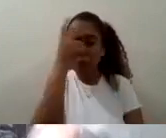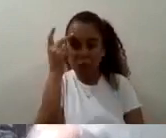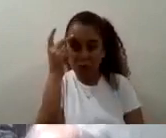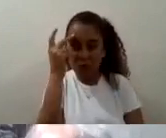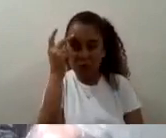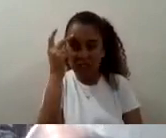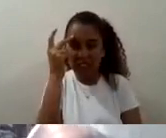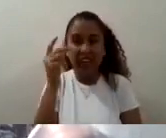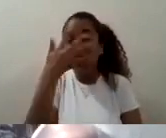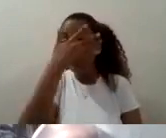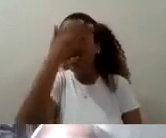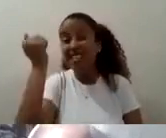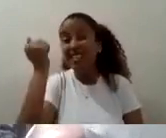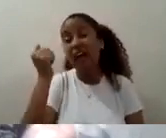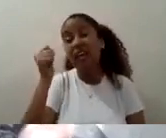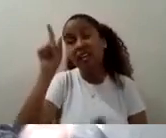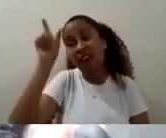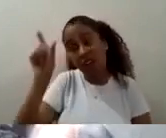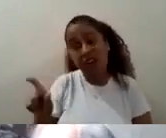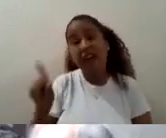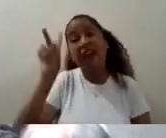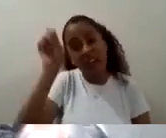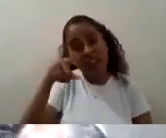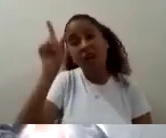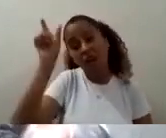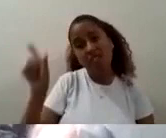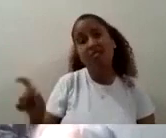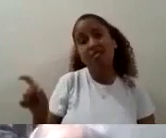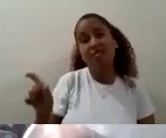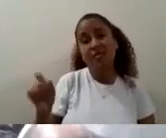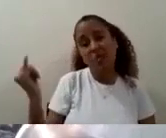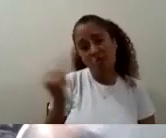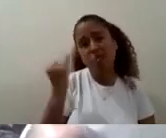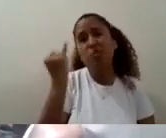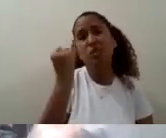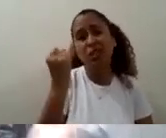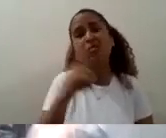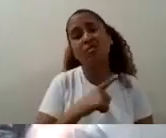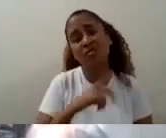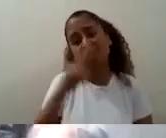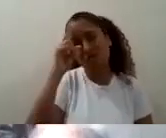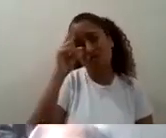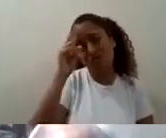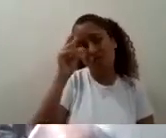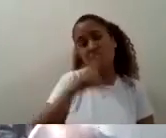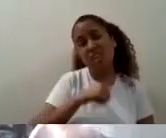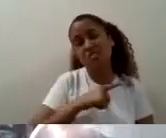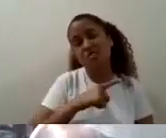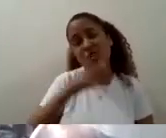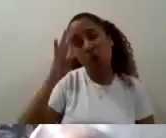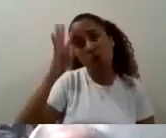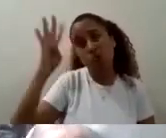serem importantes para alguém, de terem nomes, terem tido histórias e sonhos. A gente